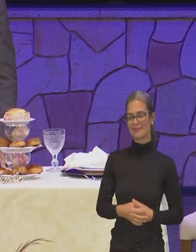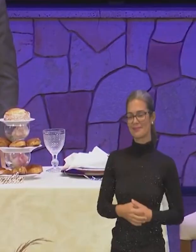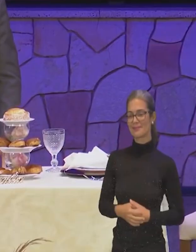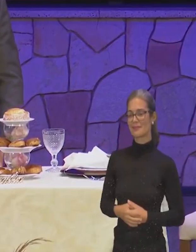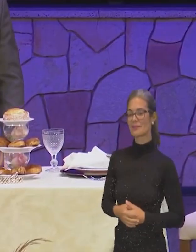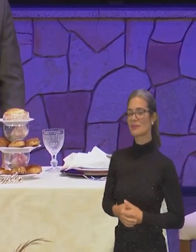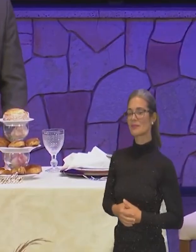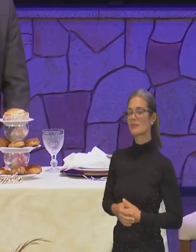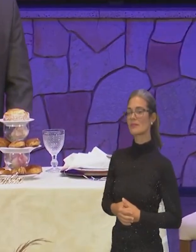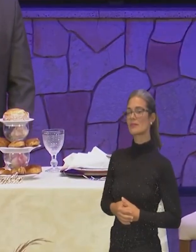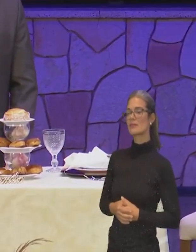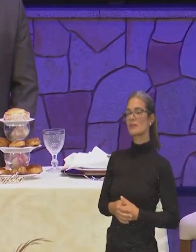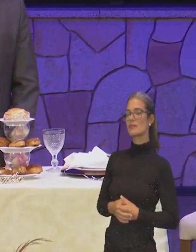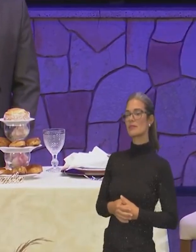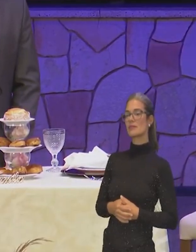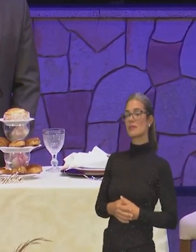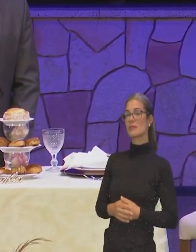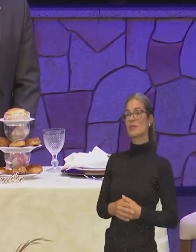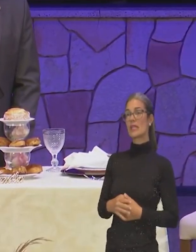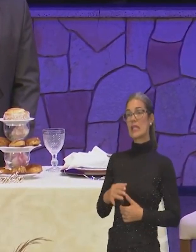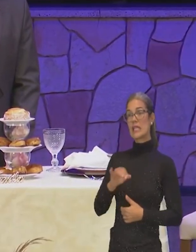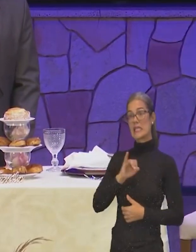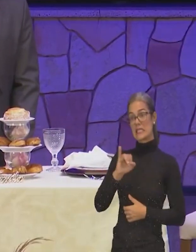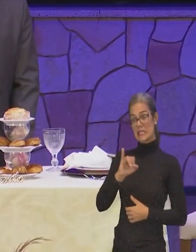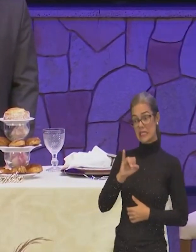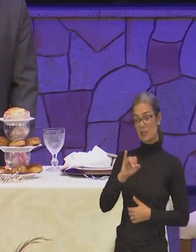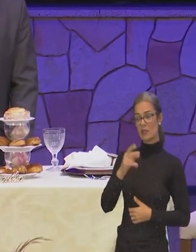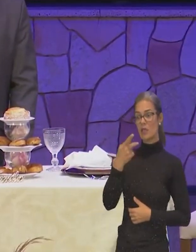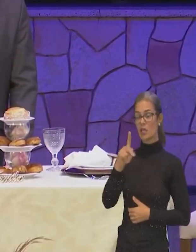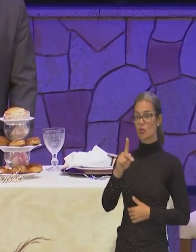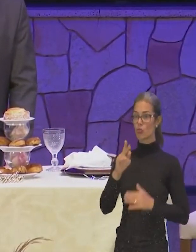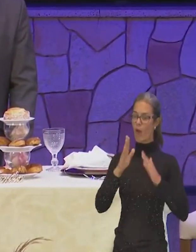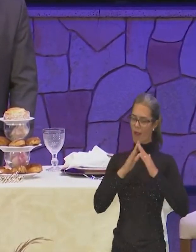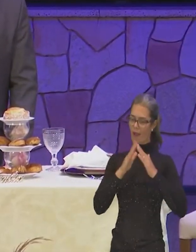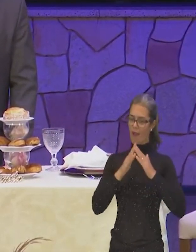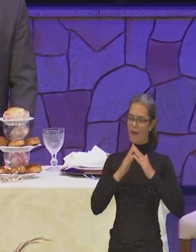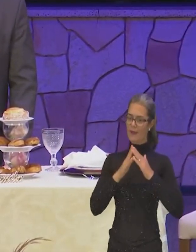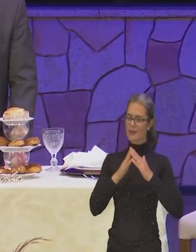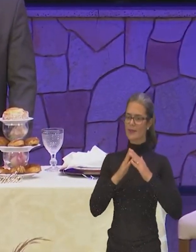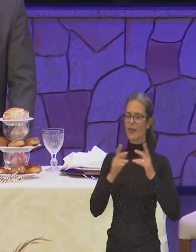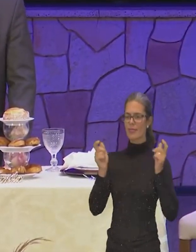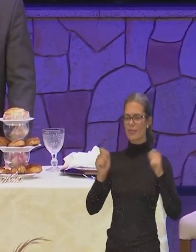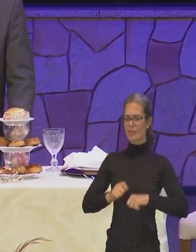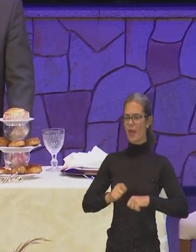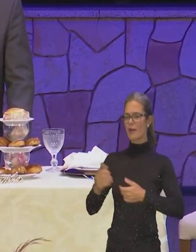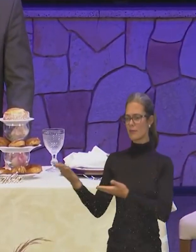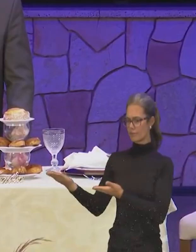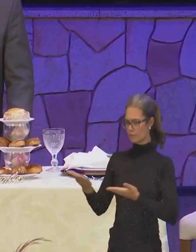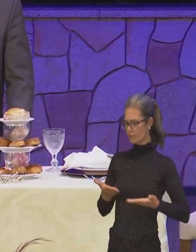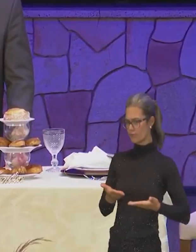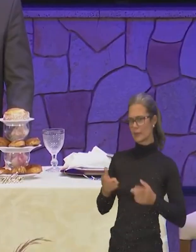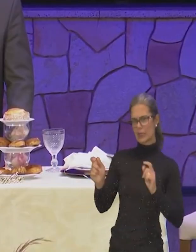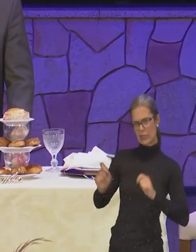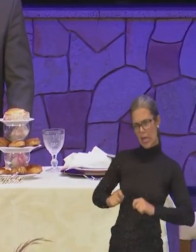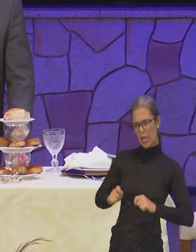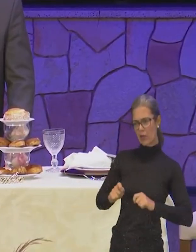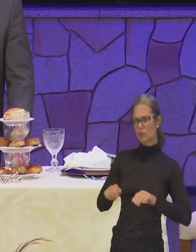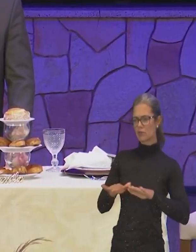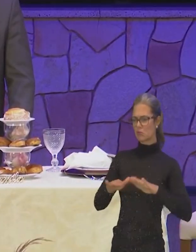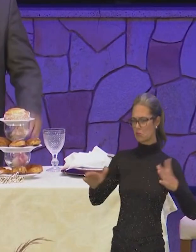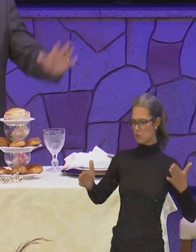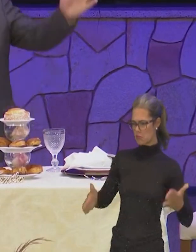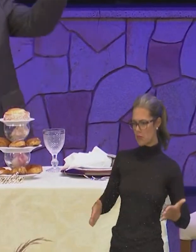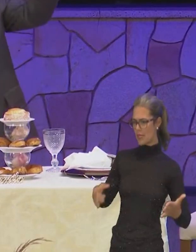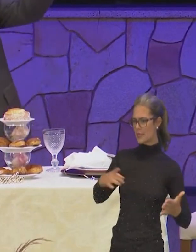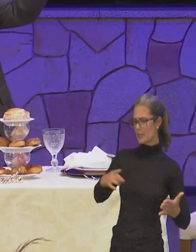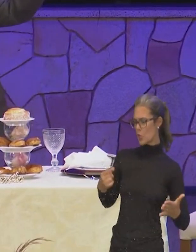Se você tem lugar na sua mesa, na sua casa, para mais uma pessoa, que